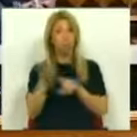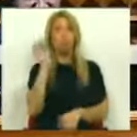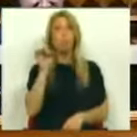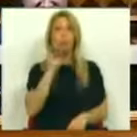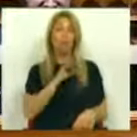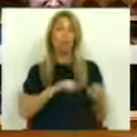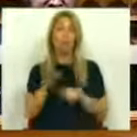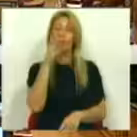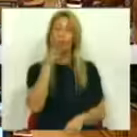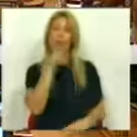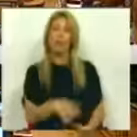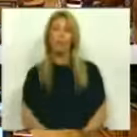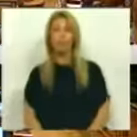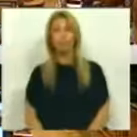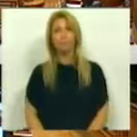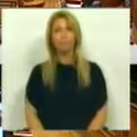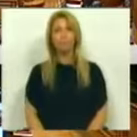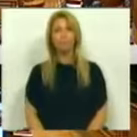deputados.